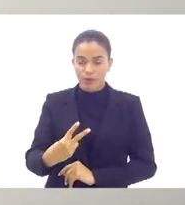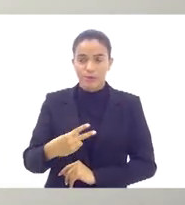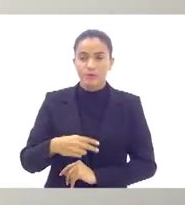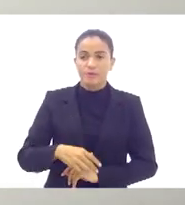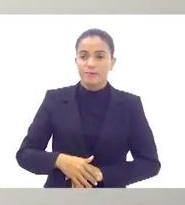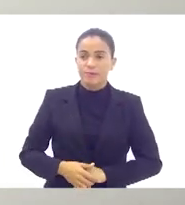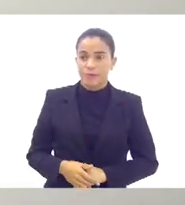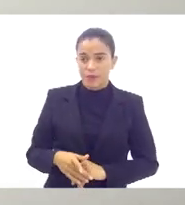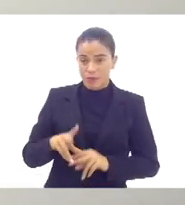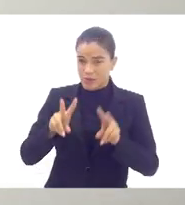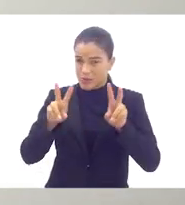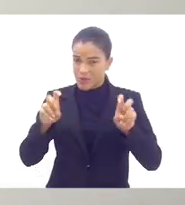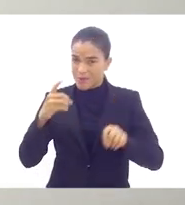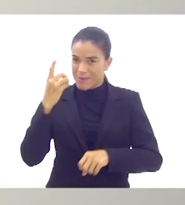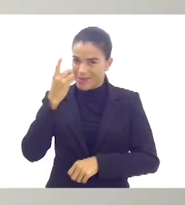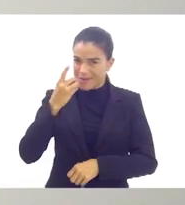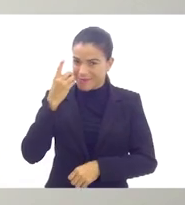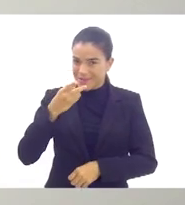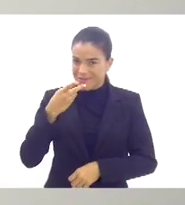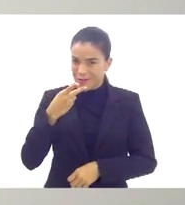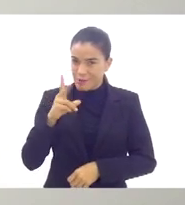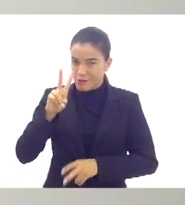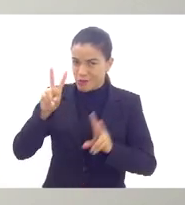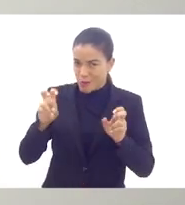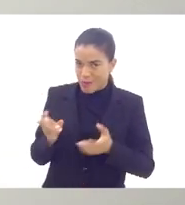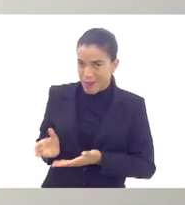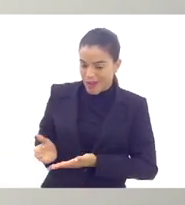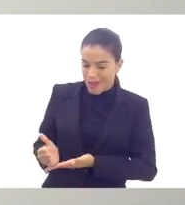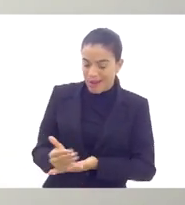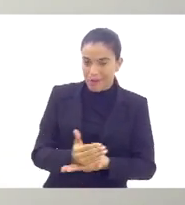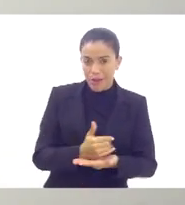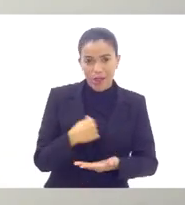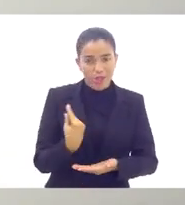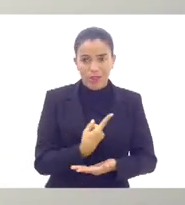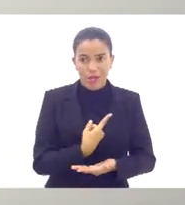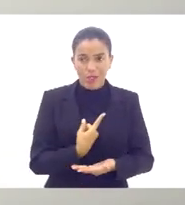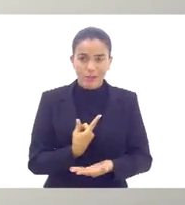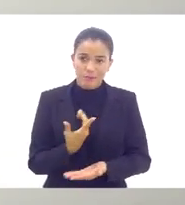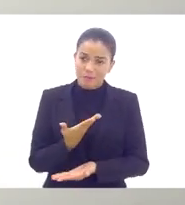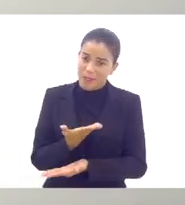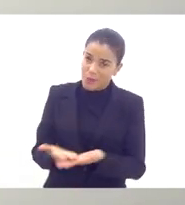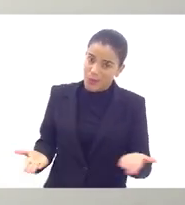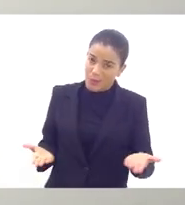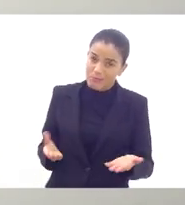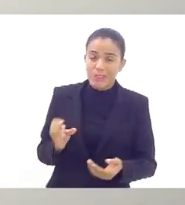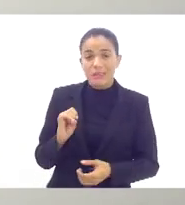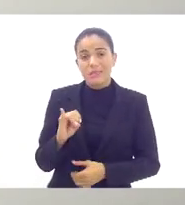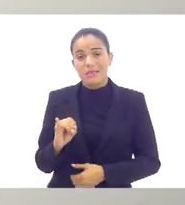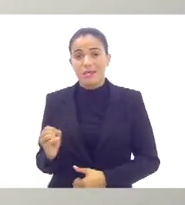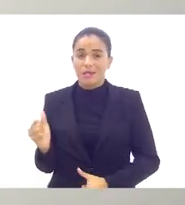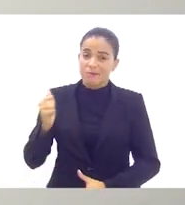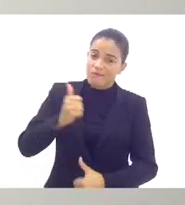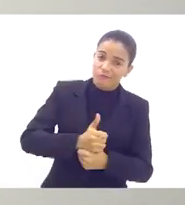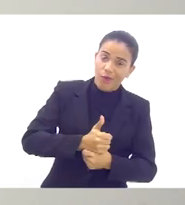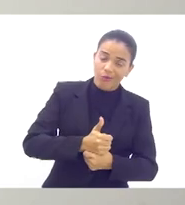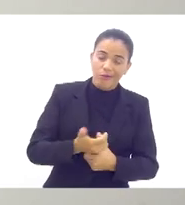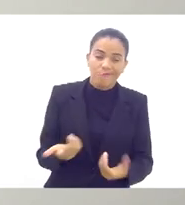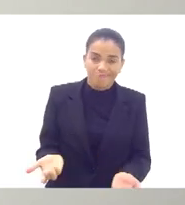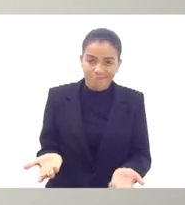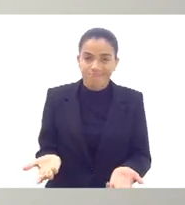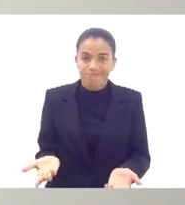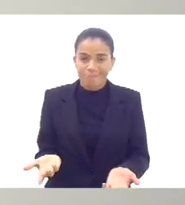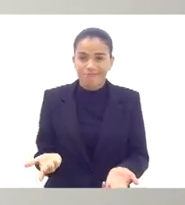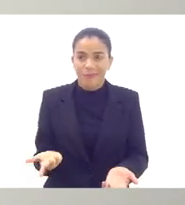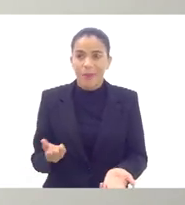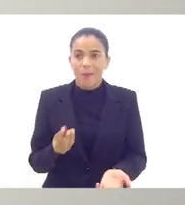a deputada falou sobre a arrecadação, que estaríamos perdendo, se voltam à substituição tributária,